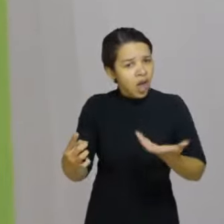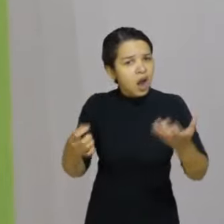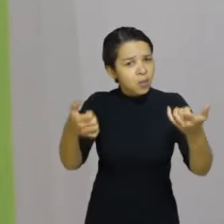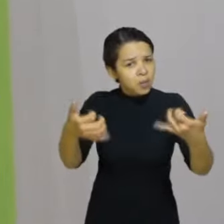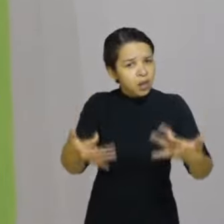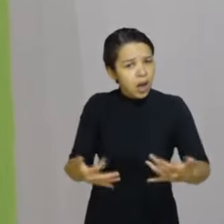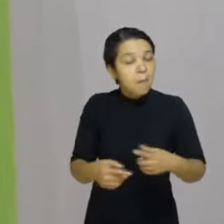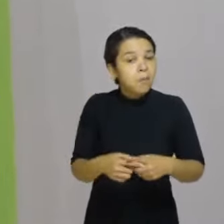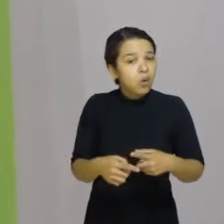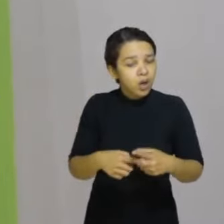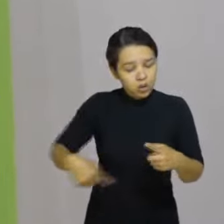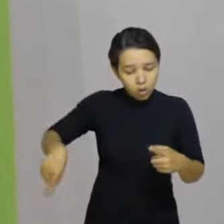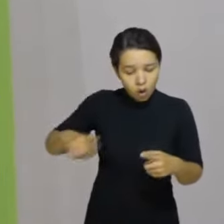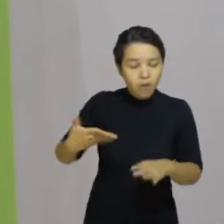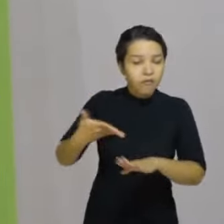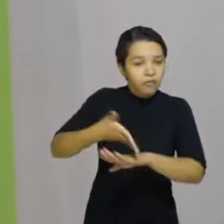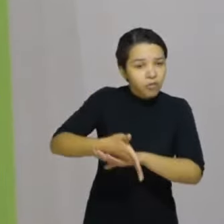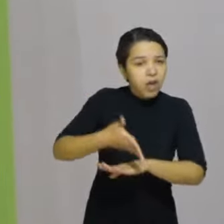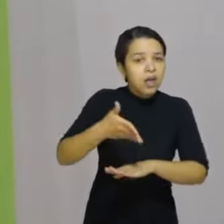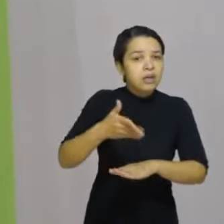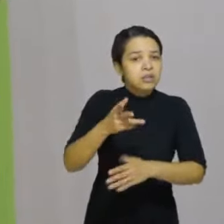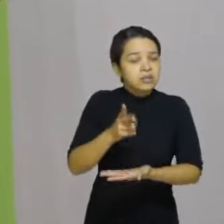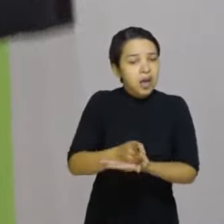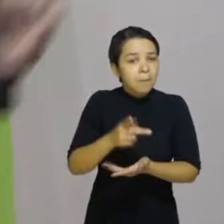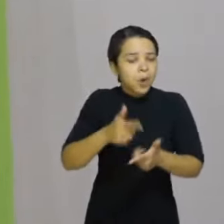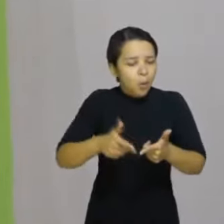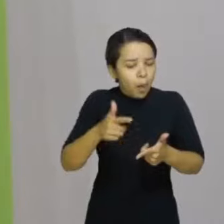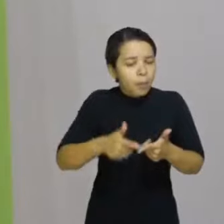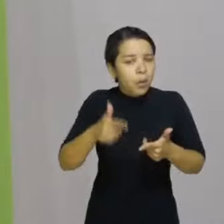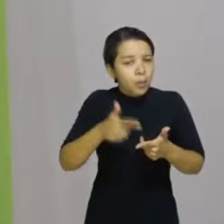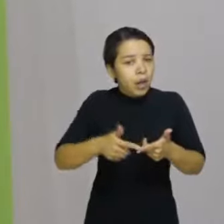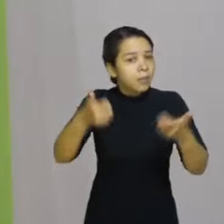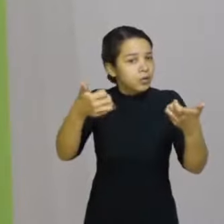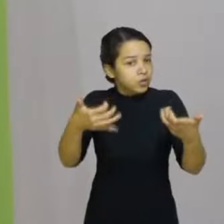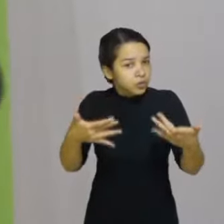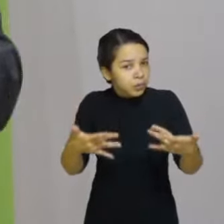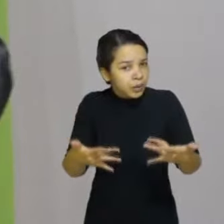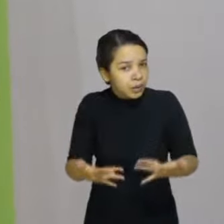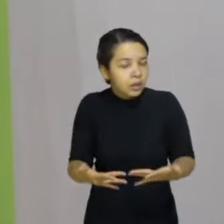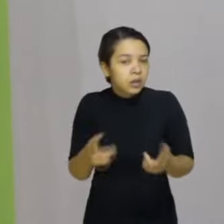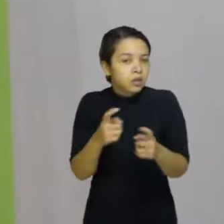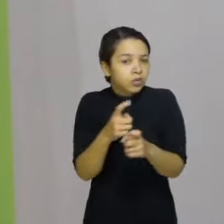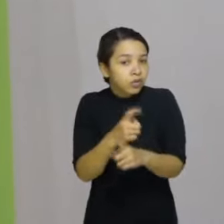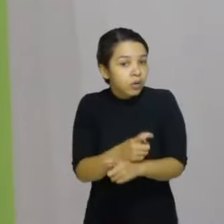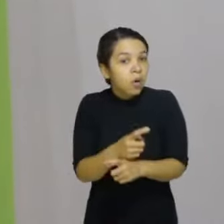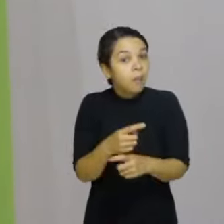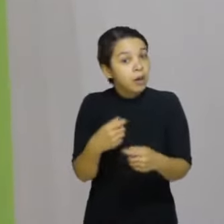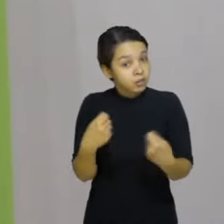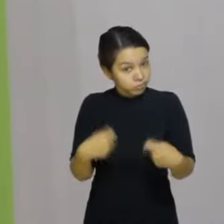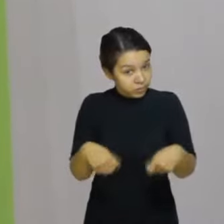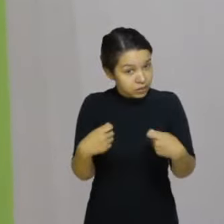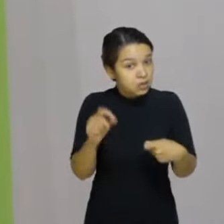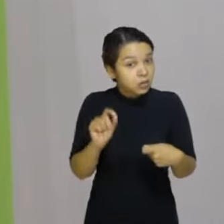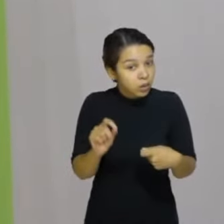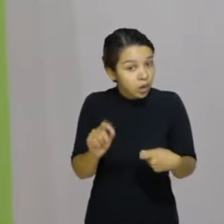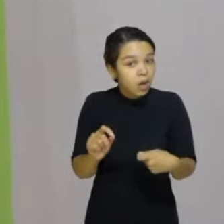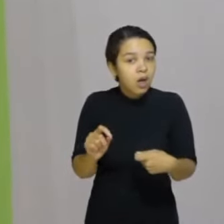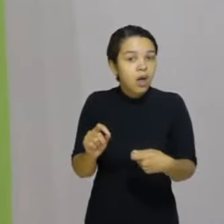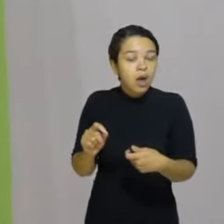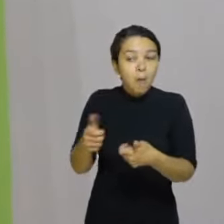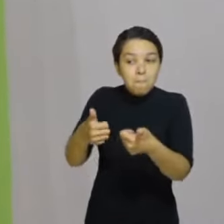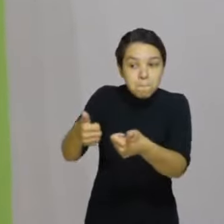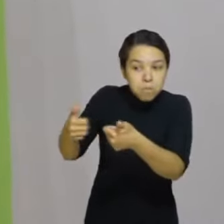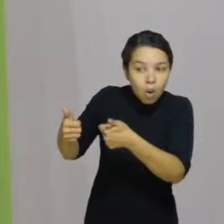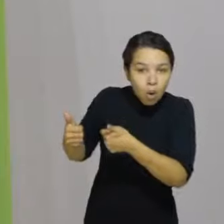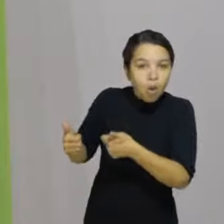a gente fala das dificuldades, a gente fala dos problemas, a gente pede por soluções, mas a gente também tem que vir trazer o retorno daquilo que vem